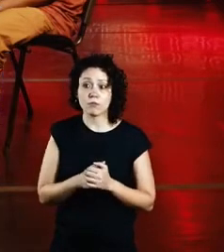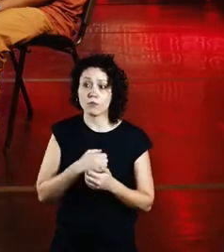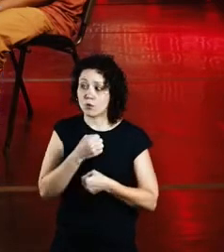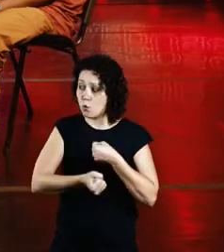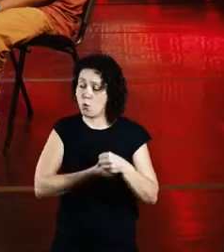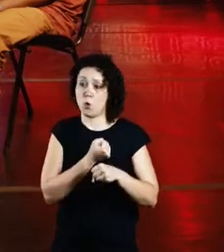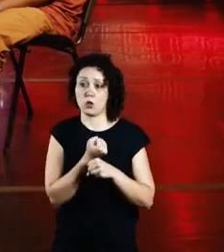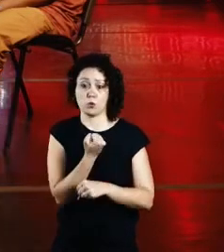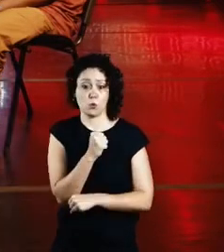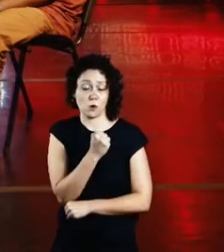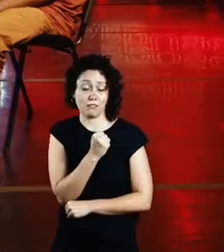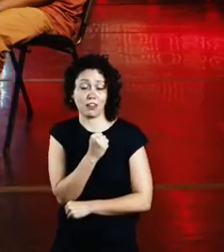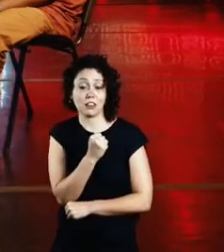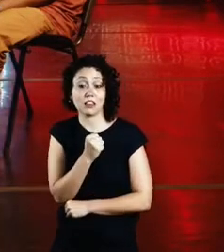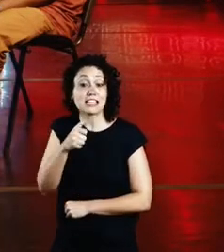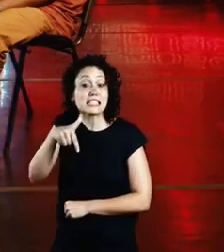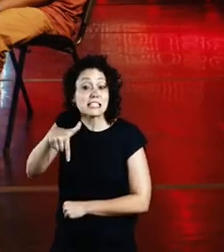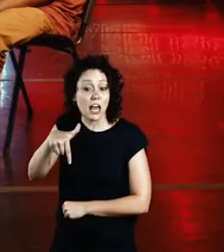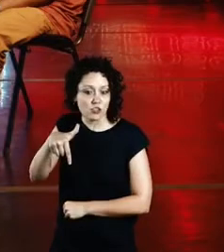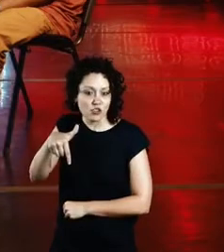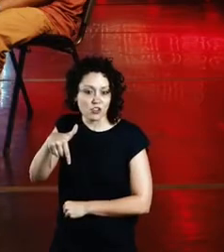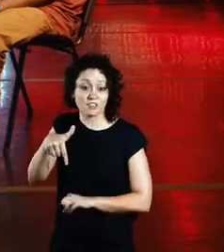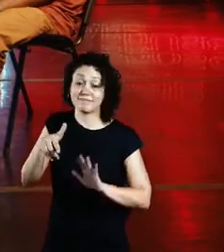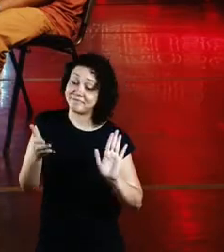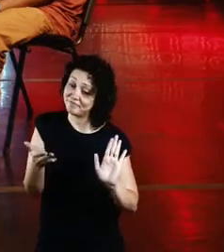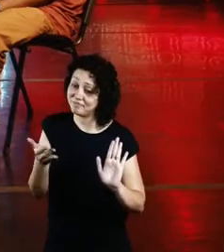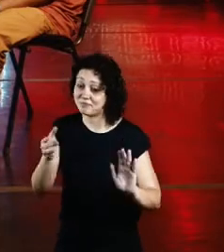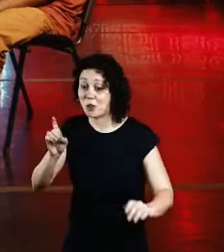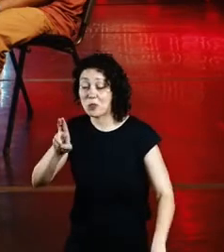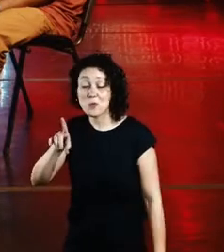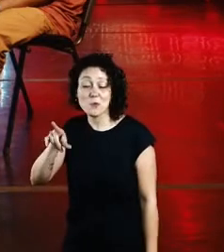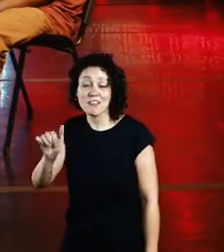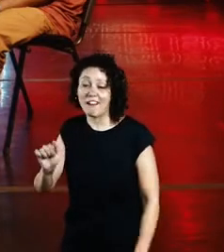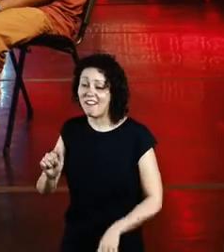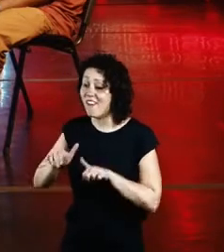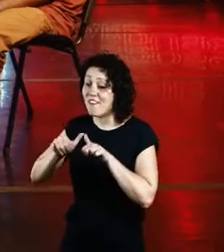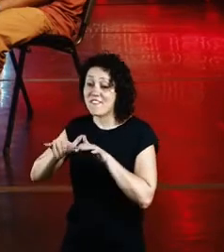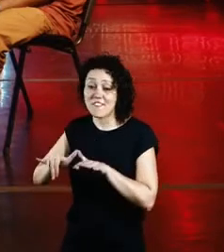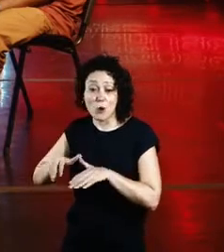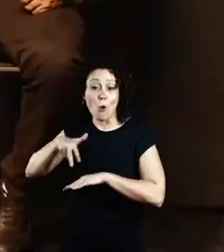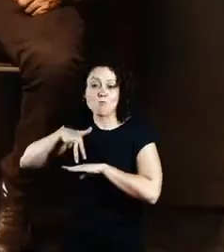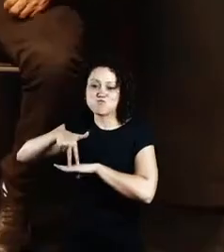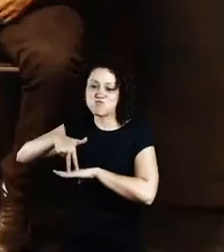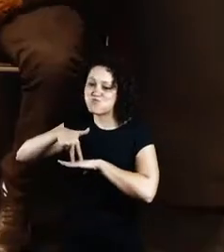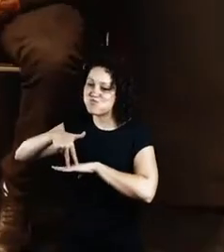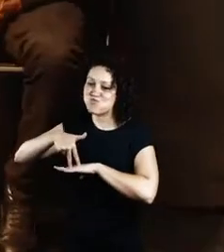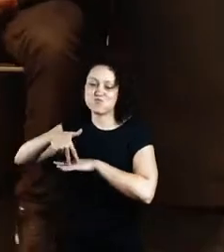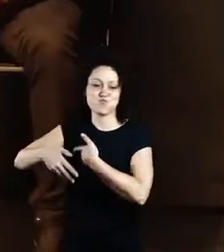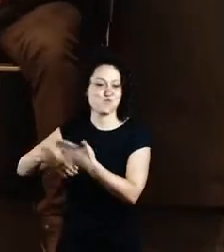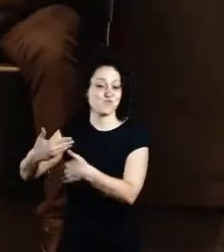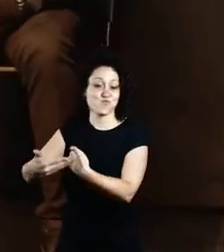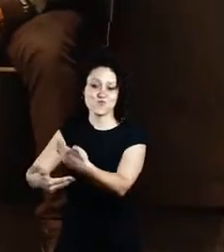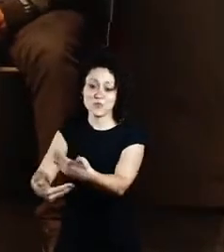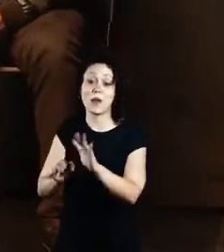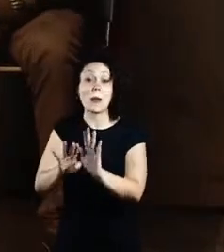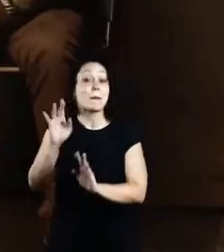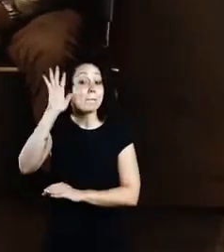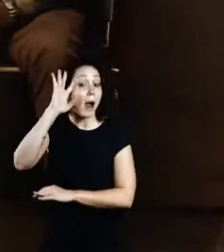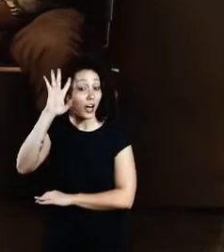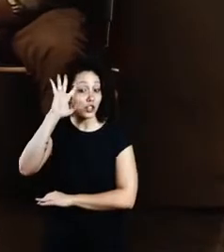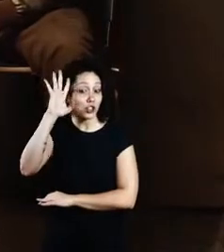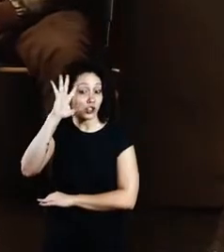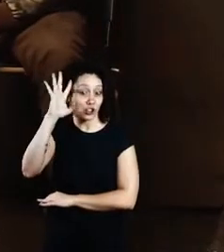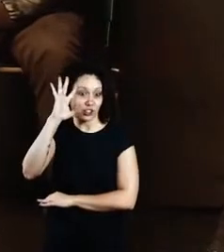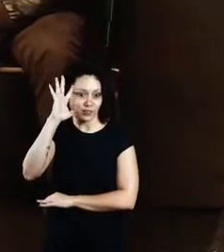né? É, e o Duda, ele ficou ali, né? Para vocês terem uma ideia, a gente fazia